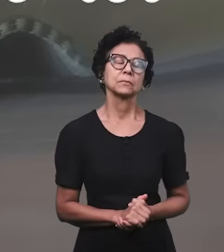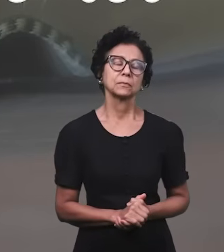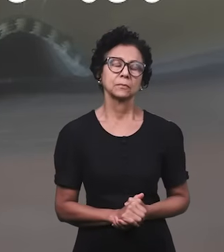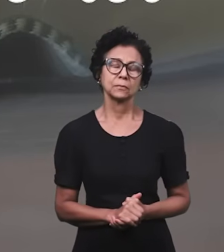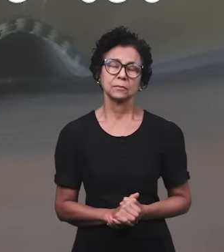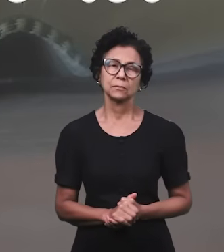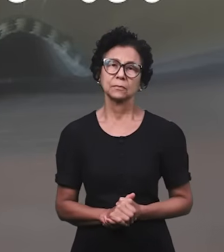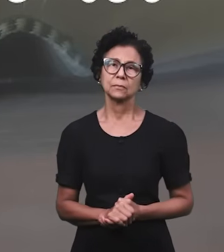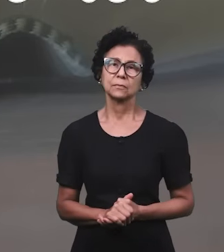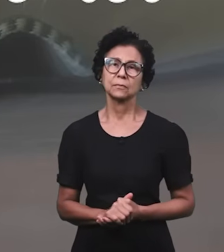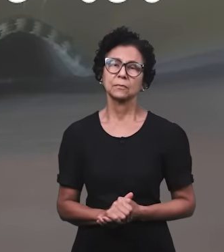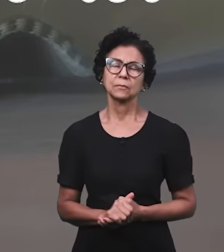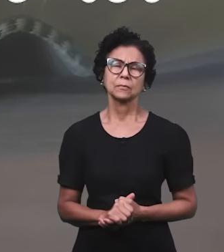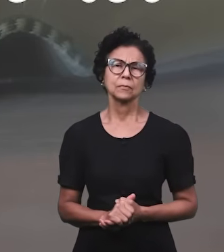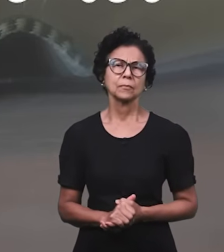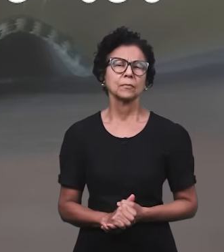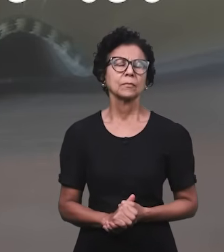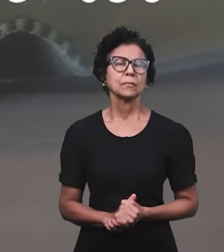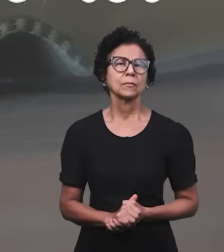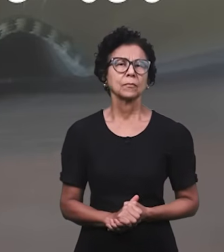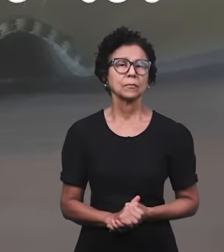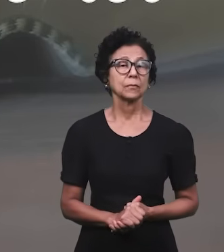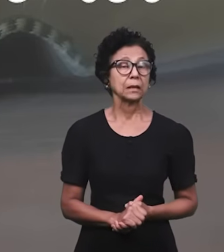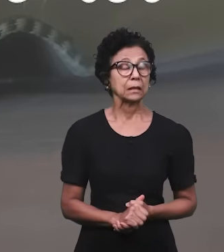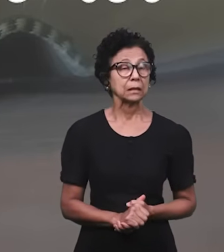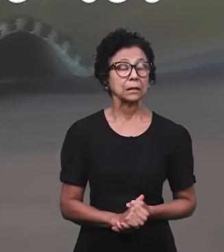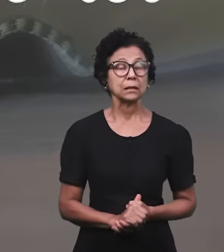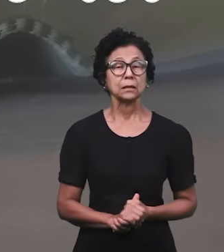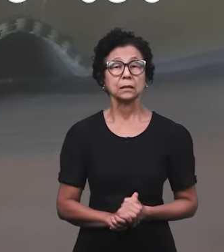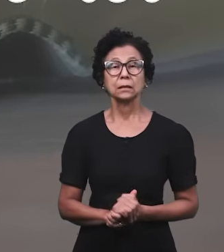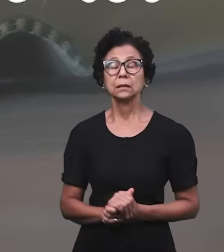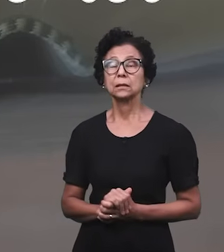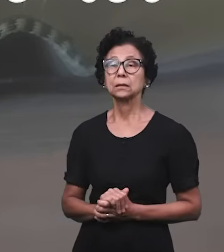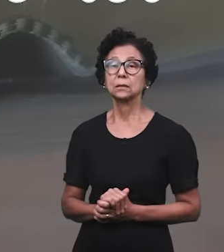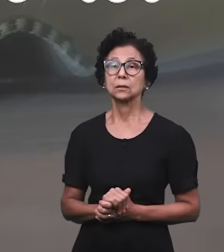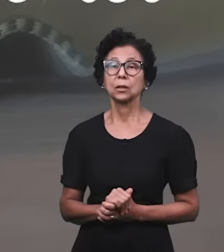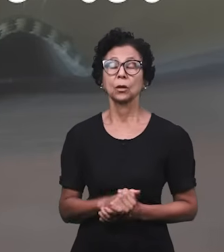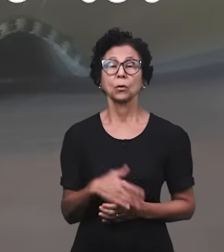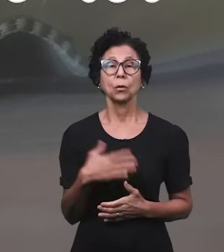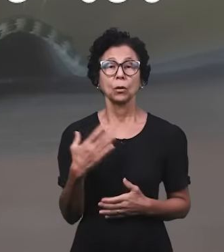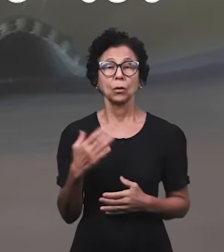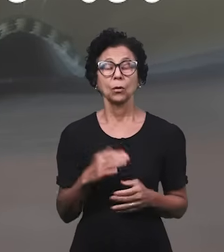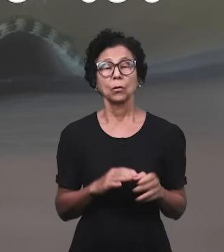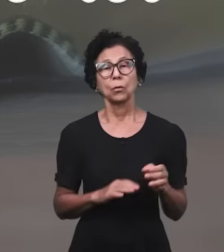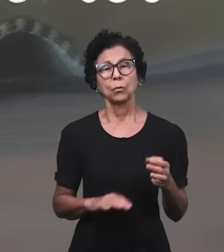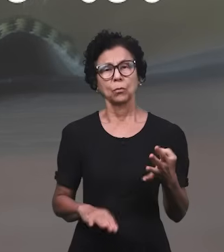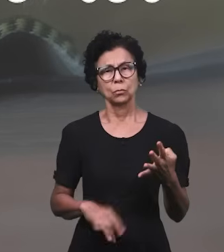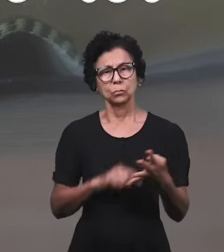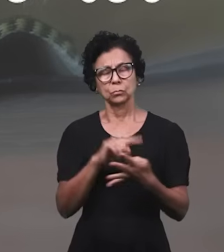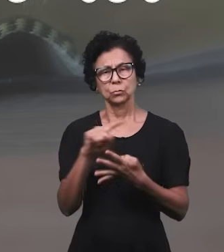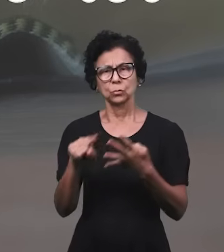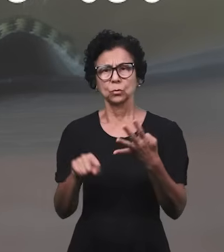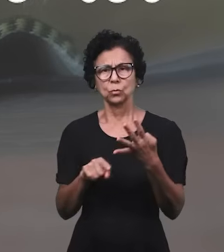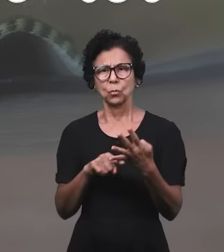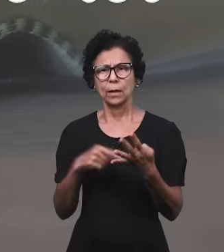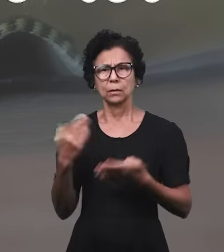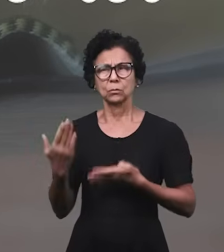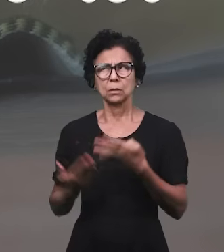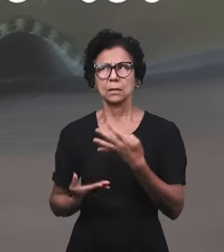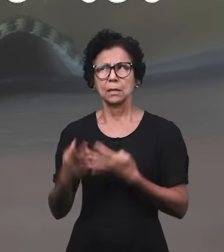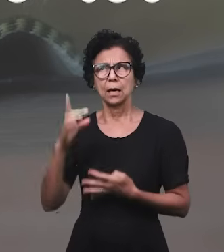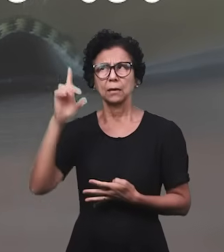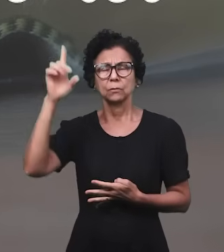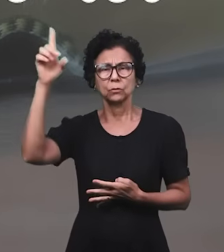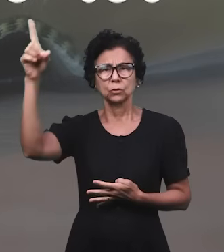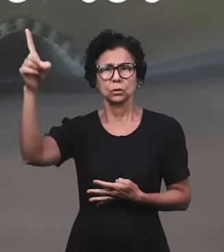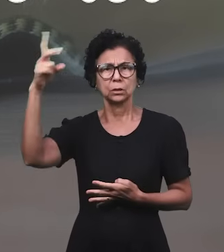toda a matéria de sabedoria, de inteligência, sobre o qual o rei lhe fez perguntas, os achou